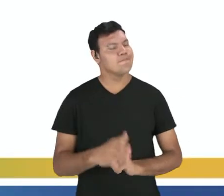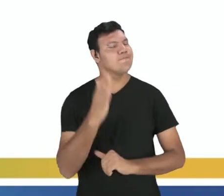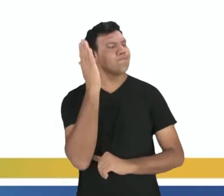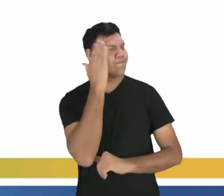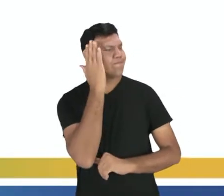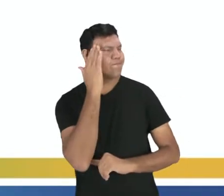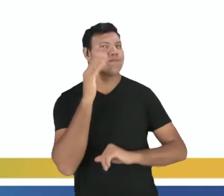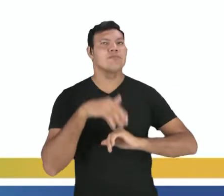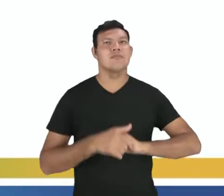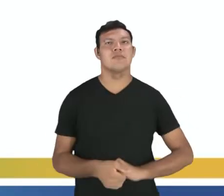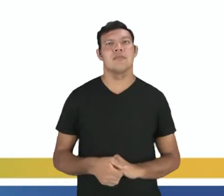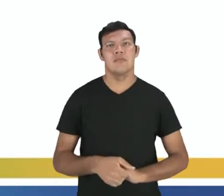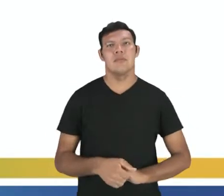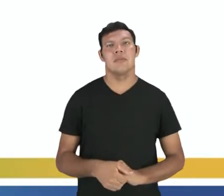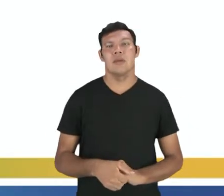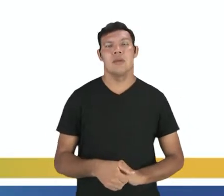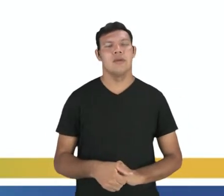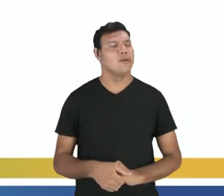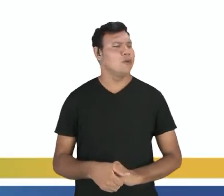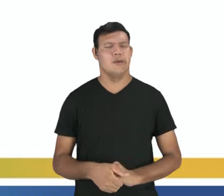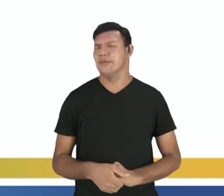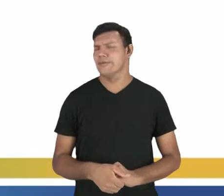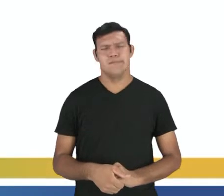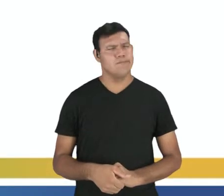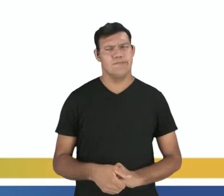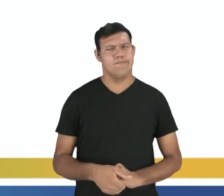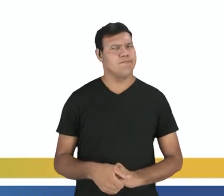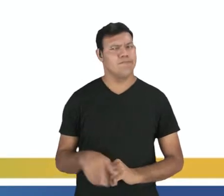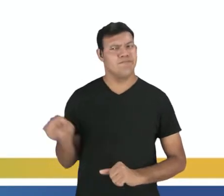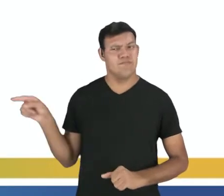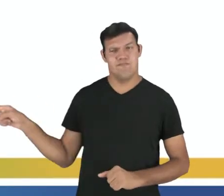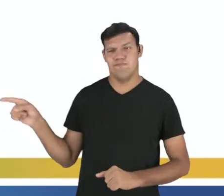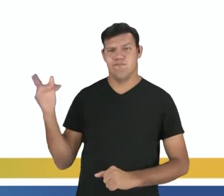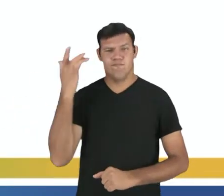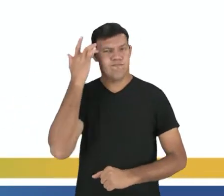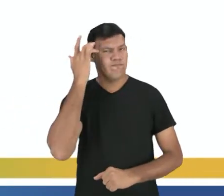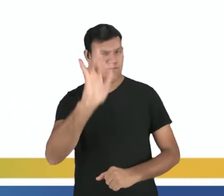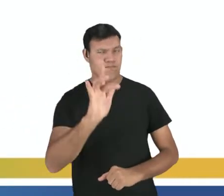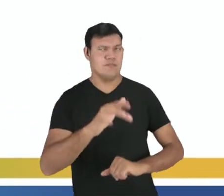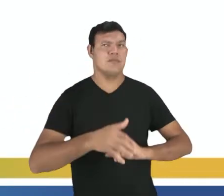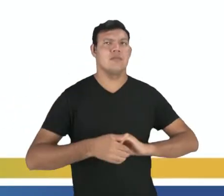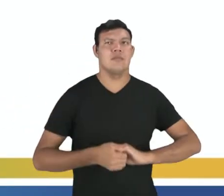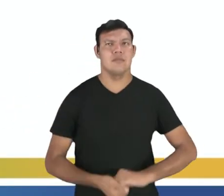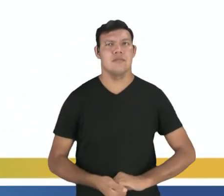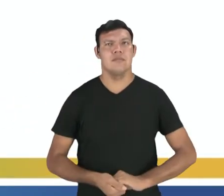sabe. E a resposta negativa, no, he can't. Não, ele não sabe.